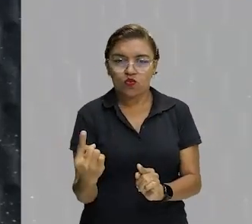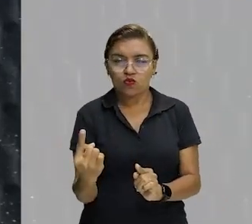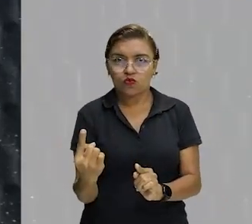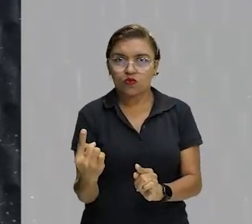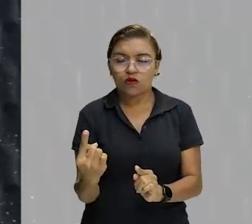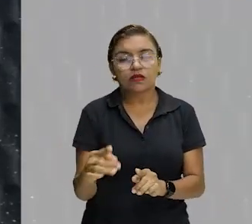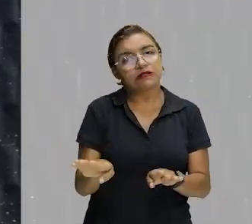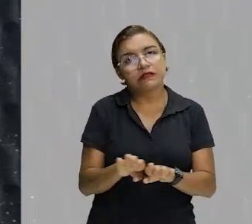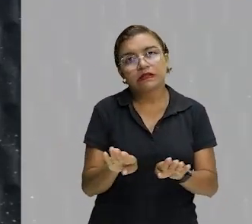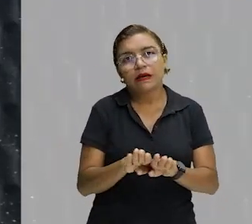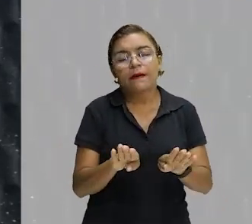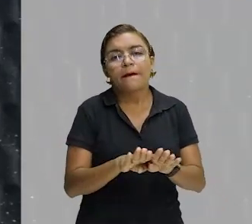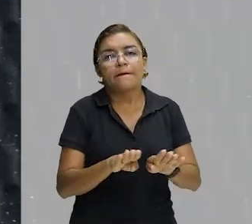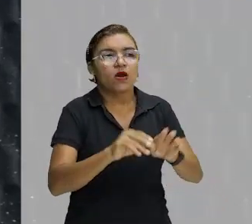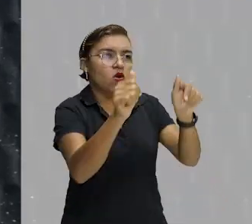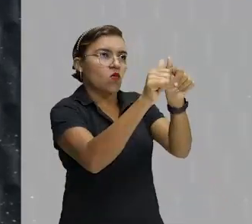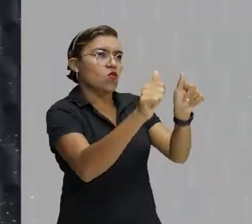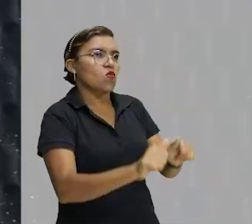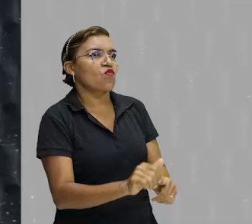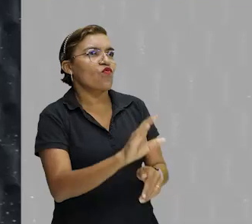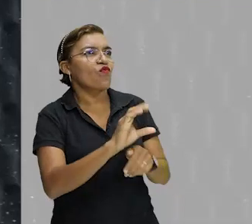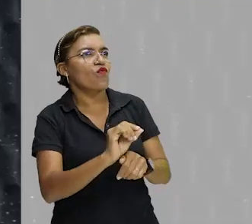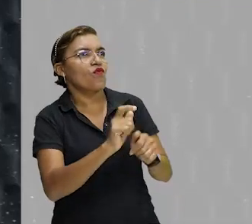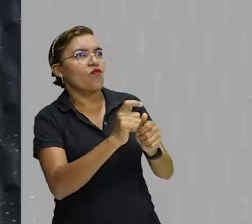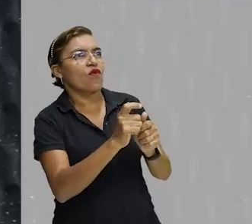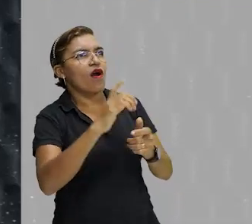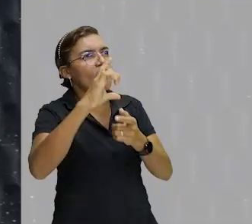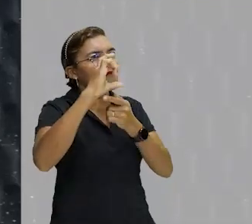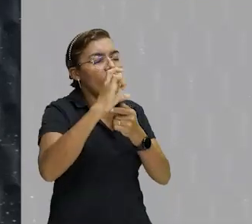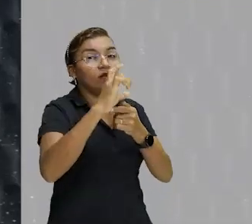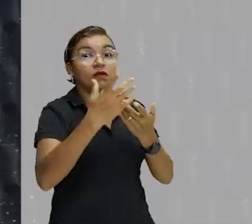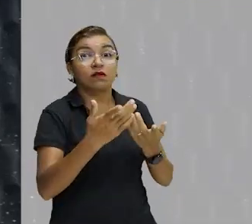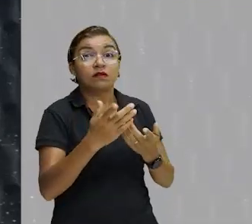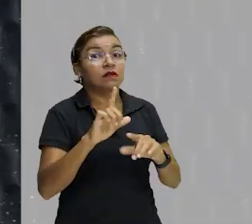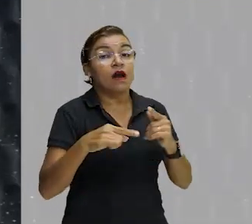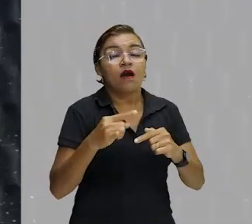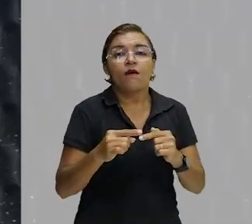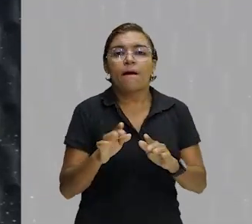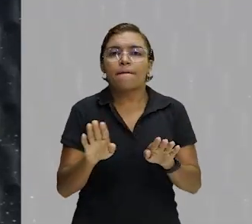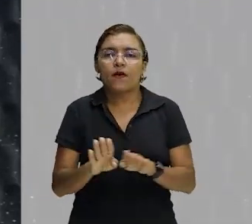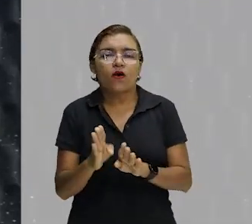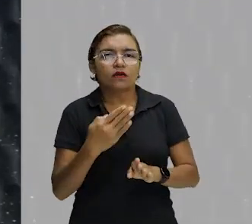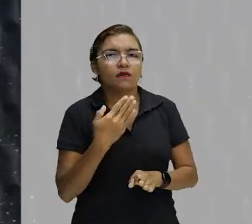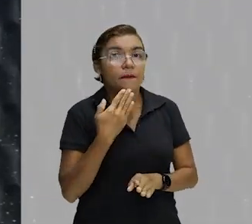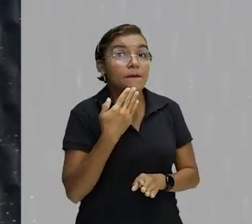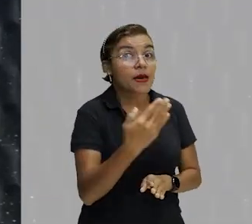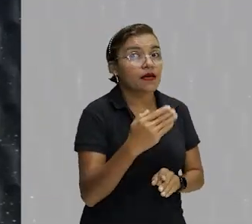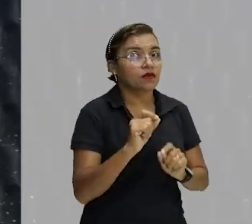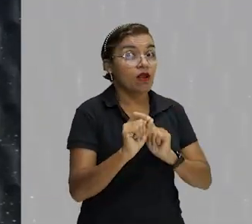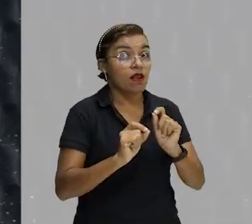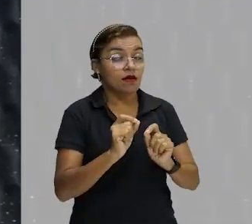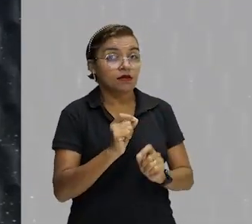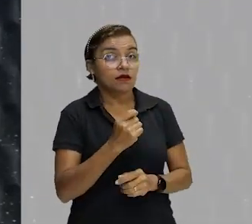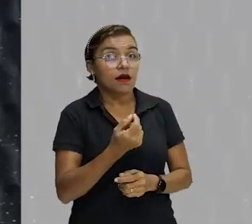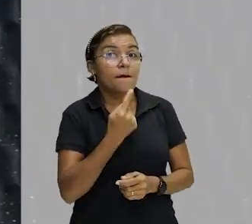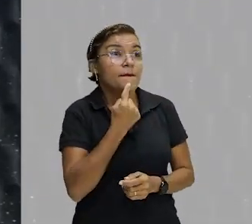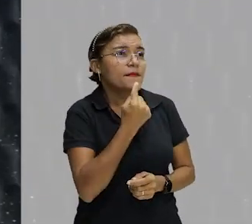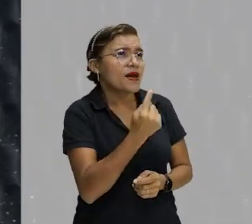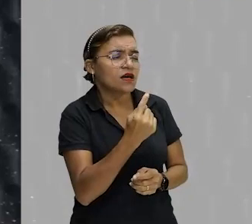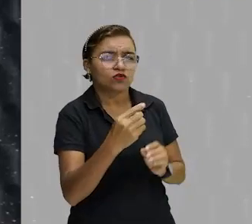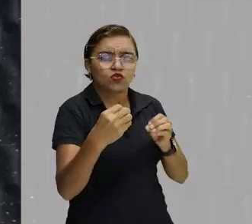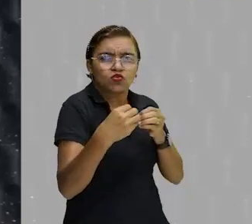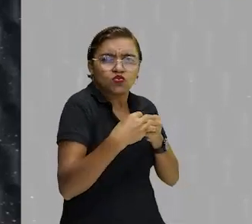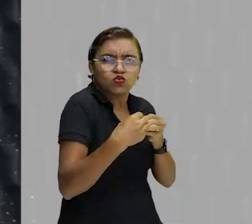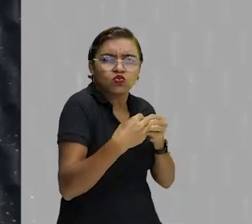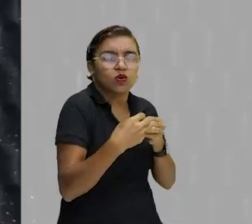foto de um monumento, é uma dica, o objetivo não é esse. Né? Coloque o monumento atrás e fique mais perto de ser fotografado. Caso contrário, só o monumento vai estar lá,